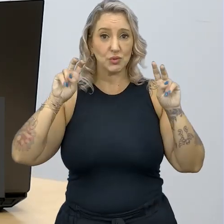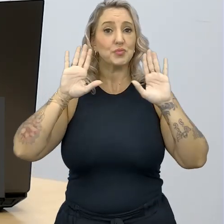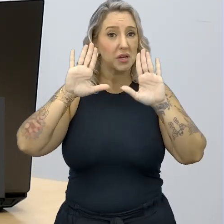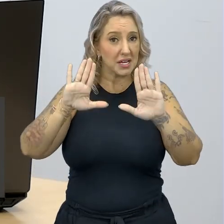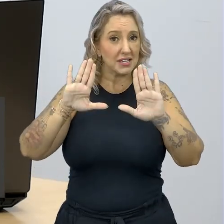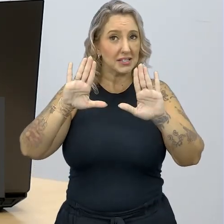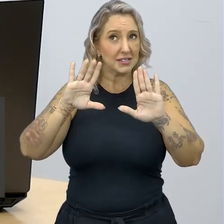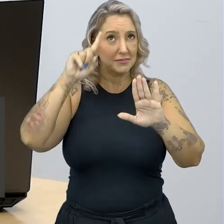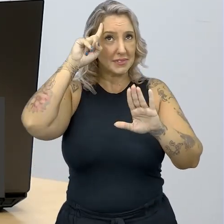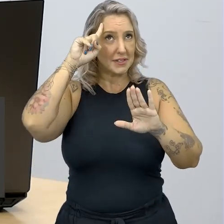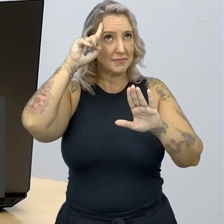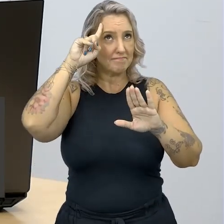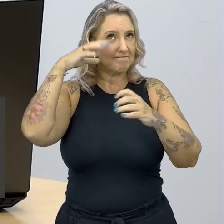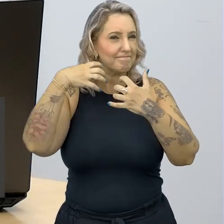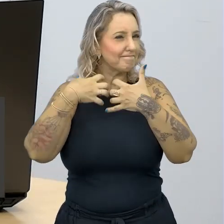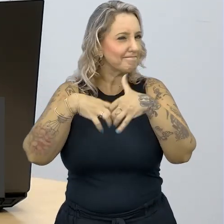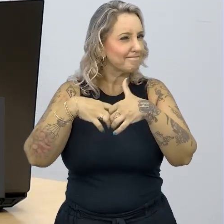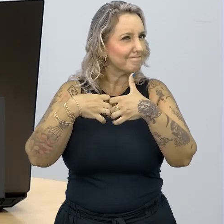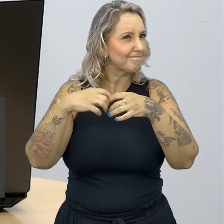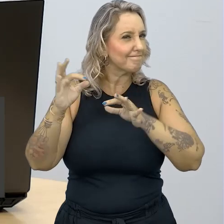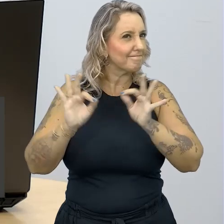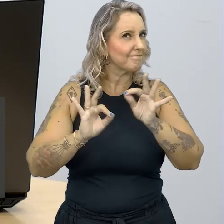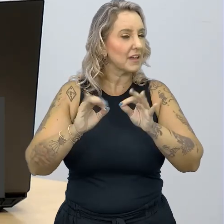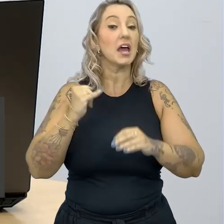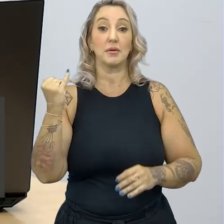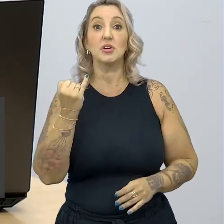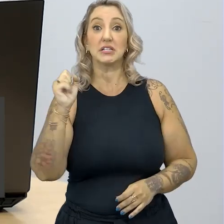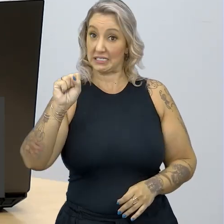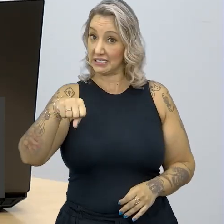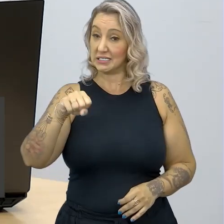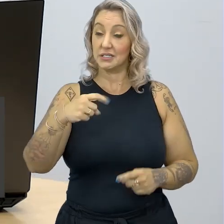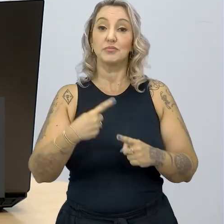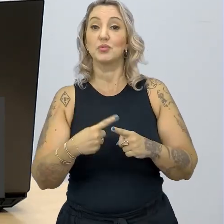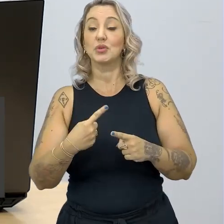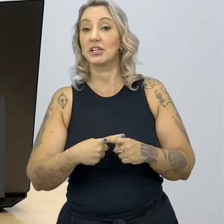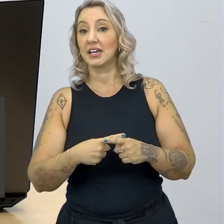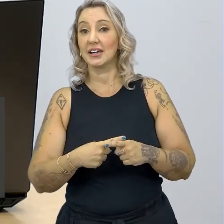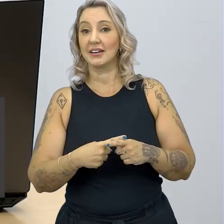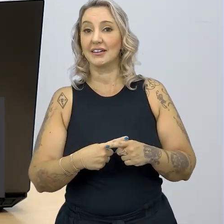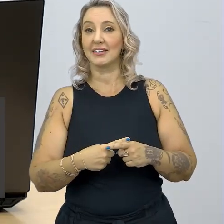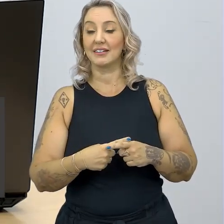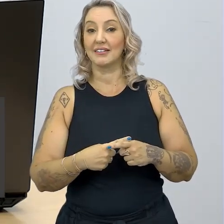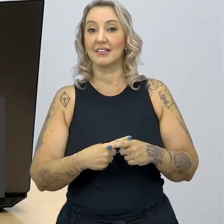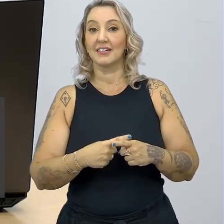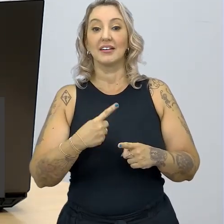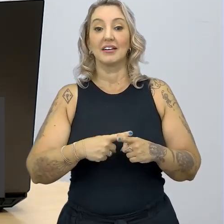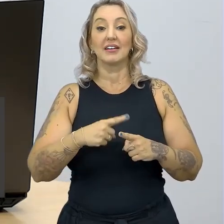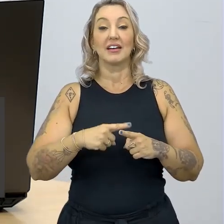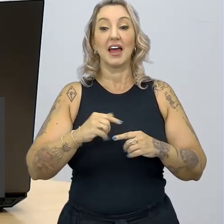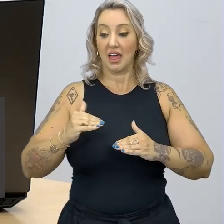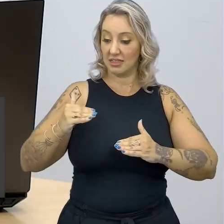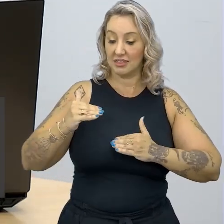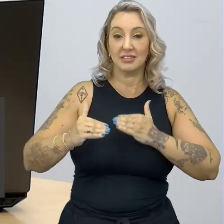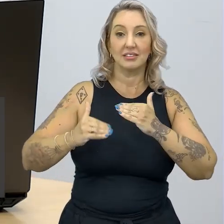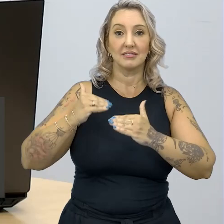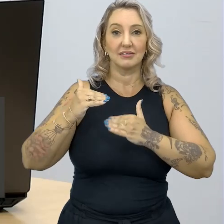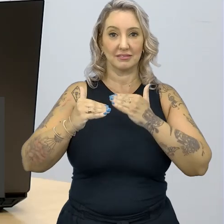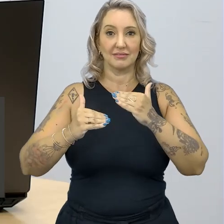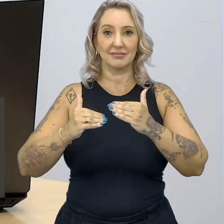tem que desenhar esse projeto de vida. É importante? É importante. Por quê? Porque às vezes a trajetória é